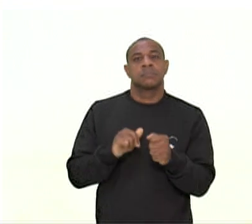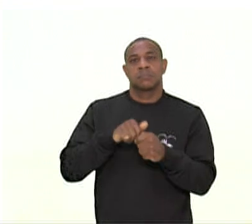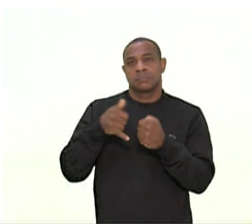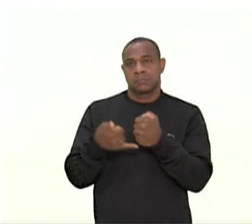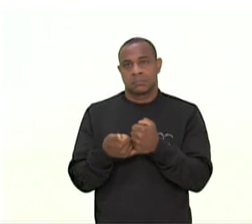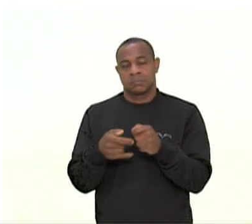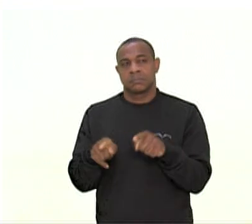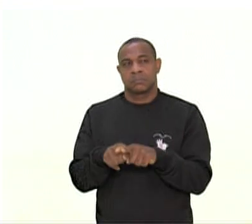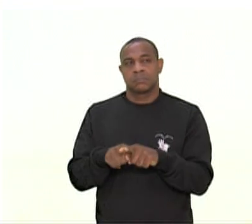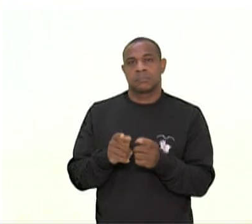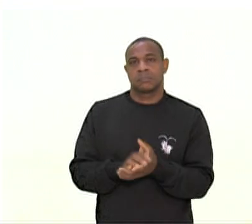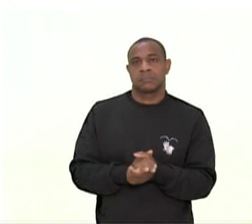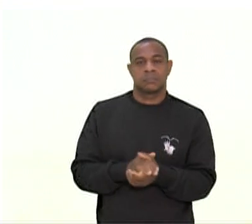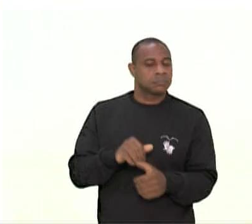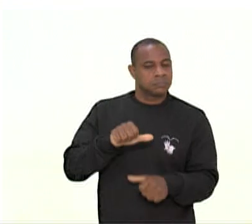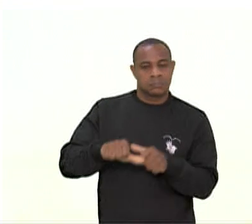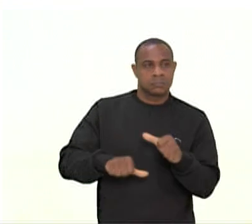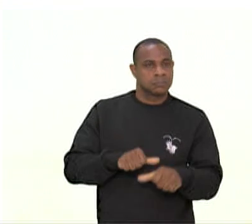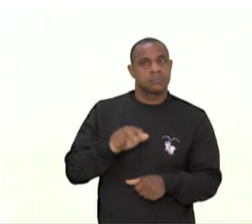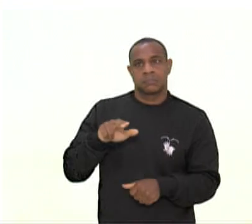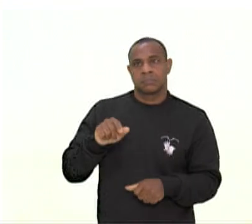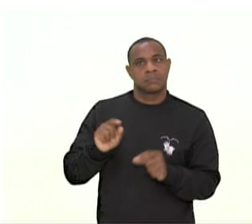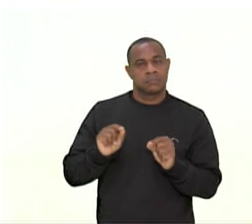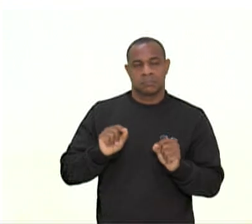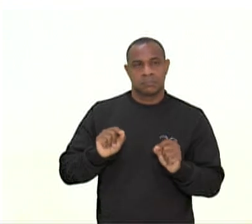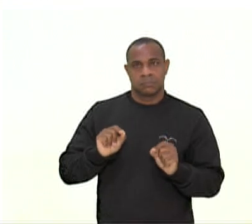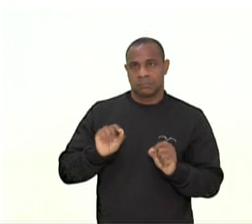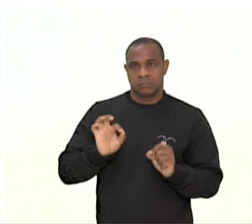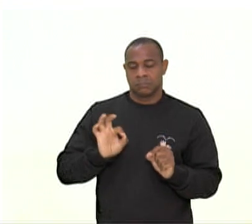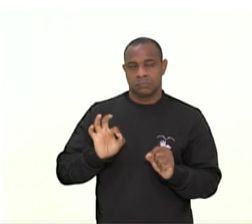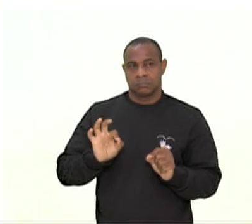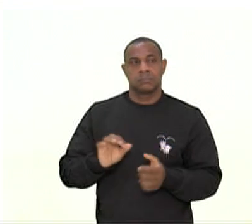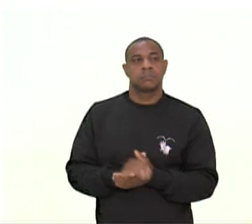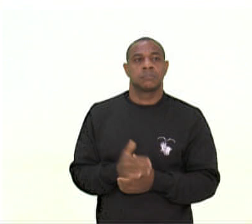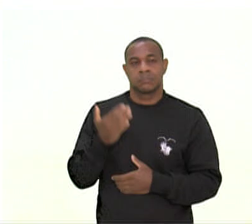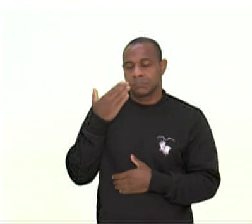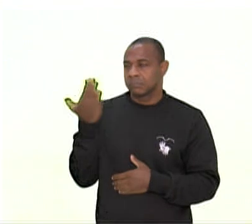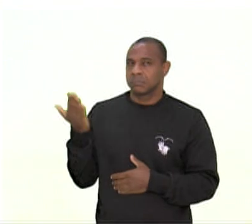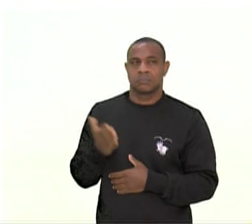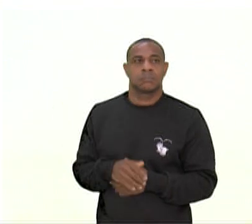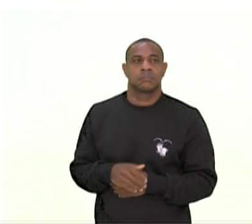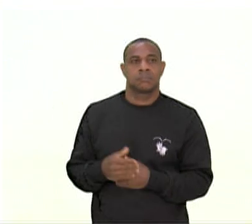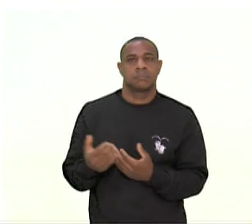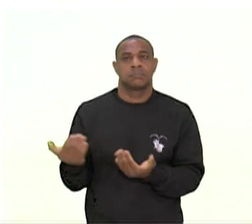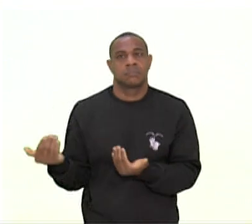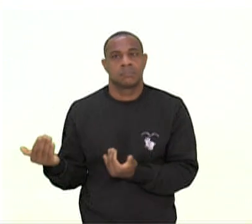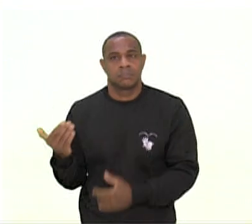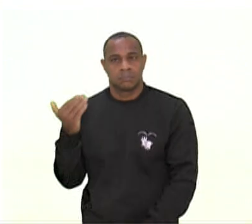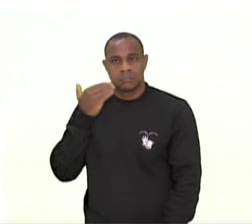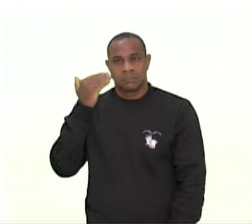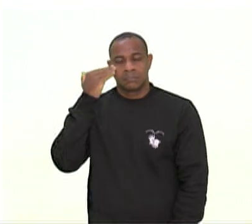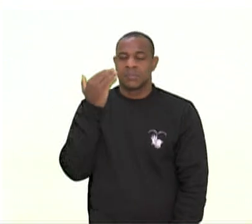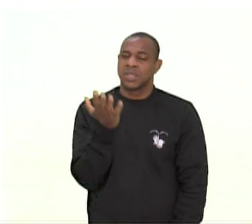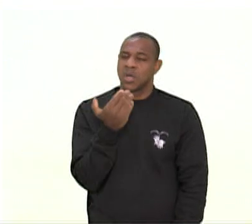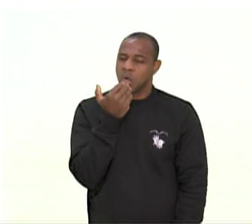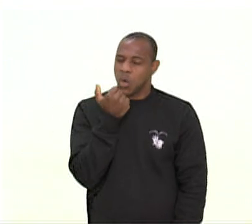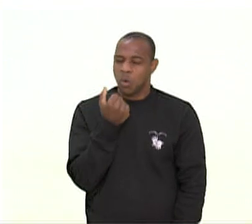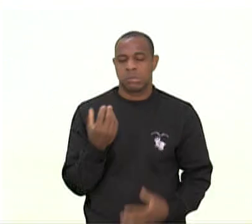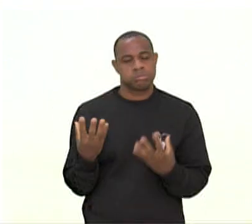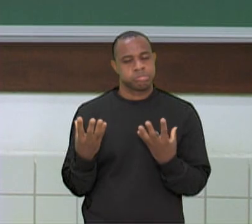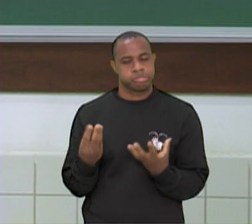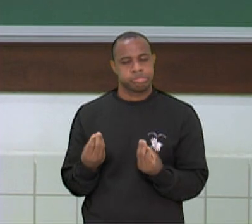fica invariável, não se mexe nela, tá? Exemplo, adolescentes comem